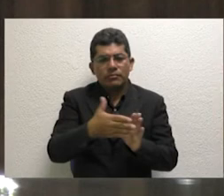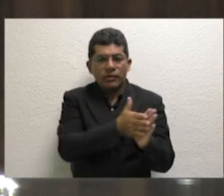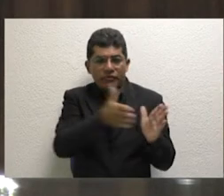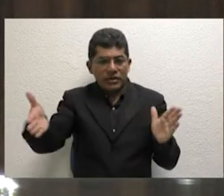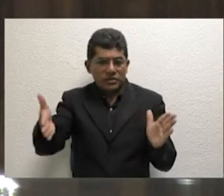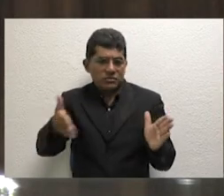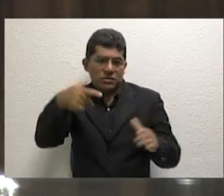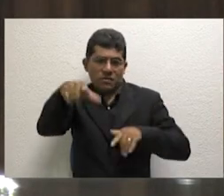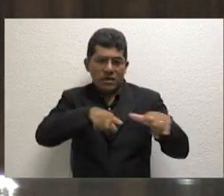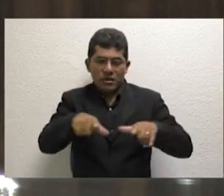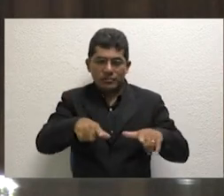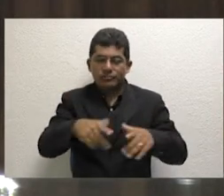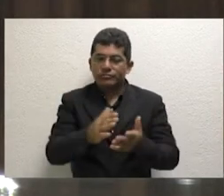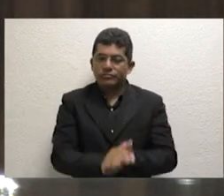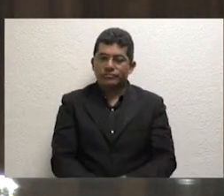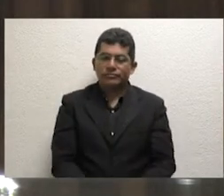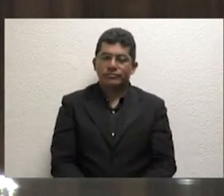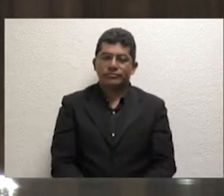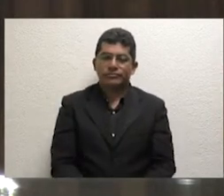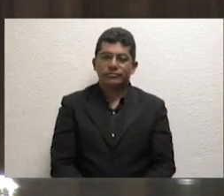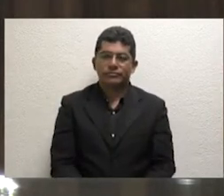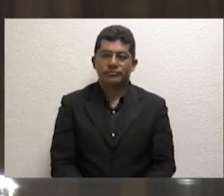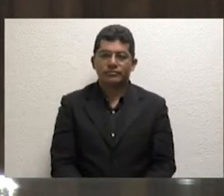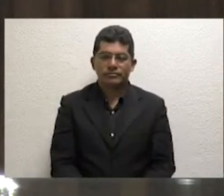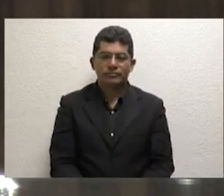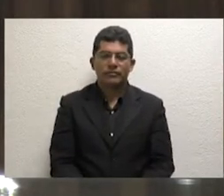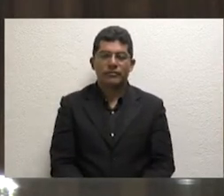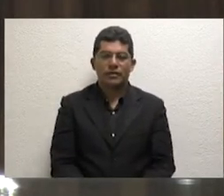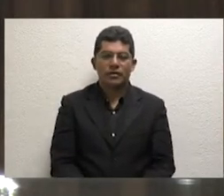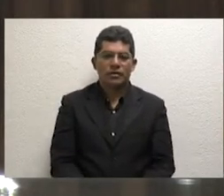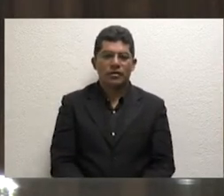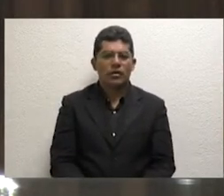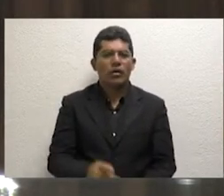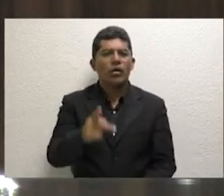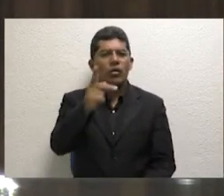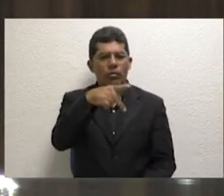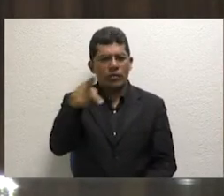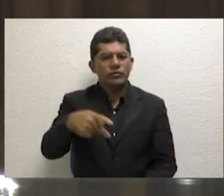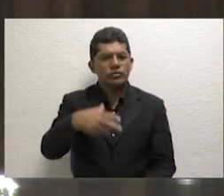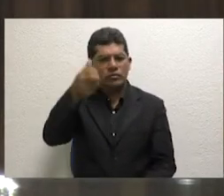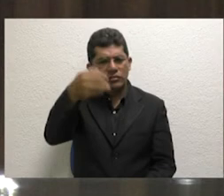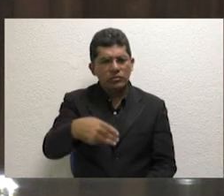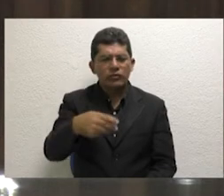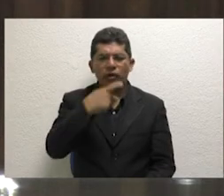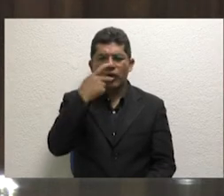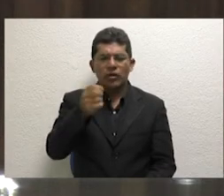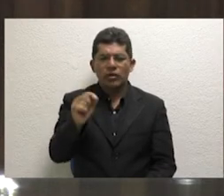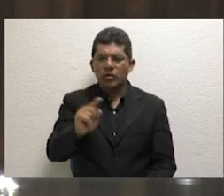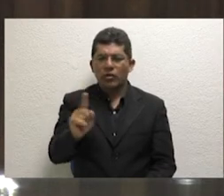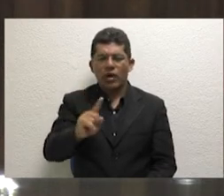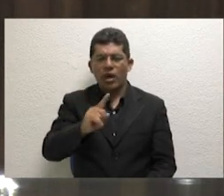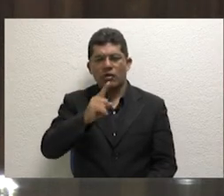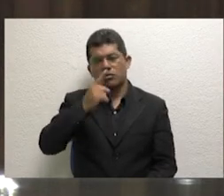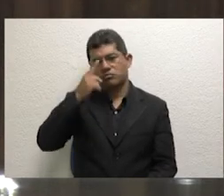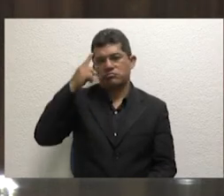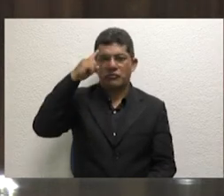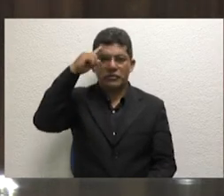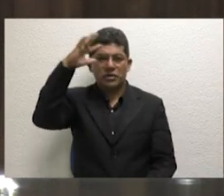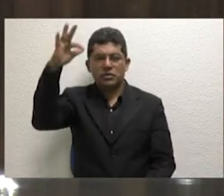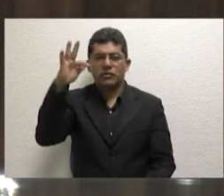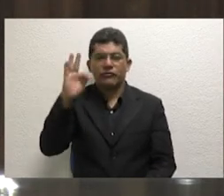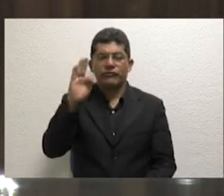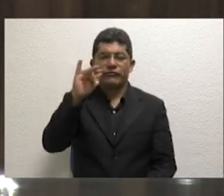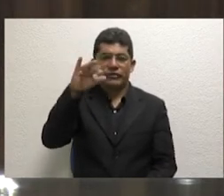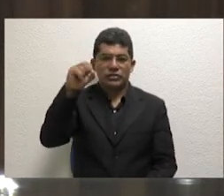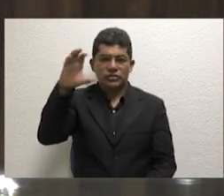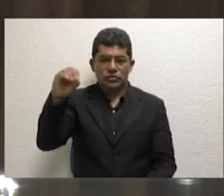desafios o professor Samuel Bichimau disse bem não é um paraíso do fisco não